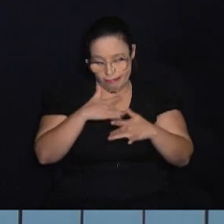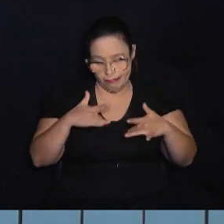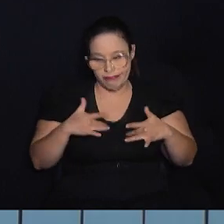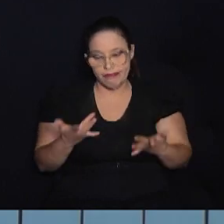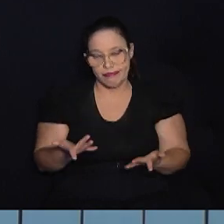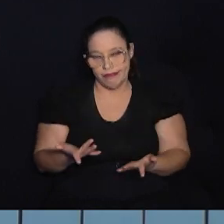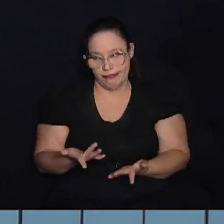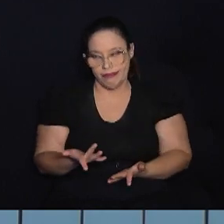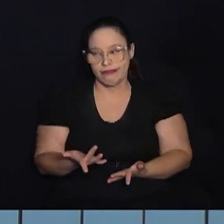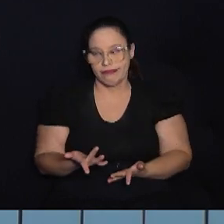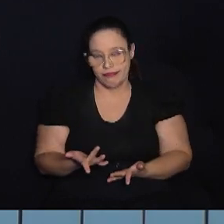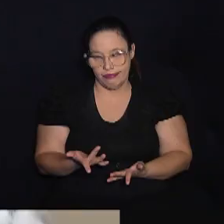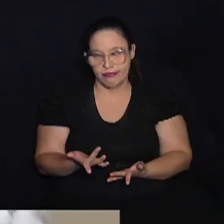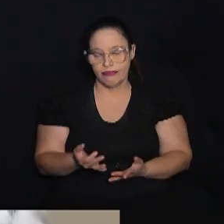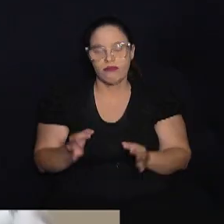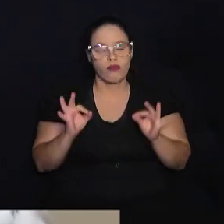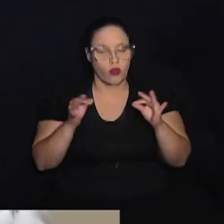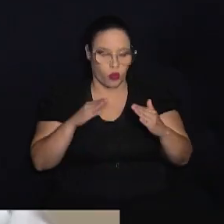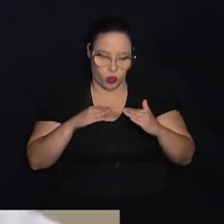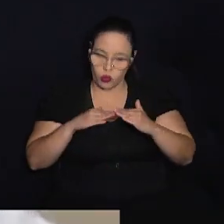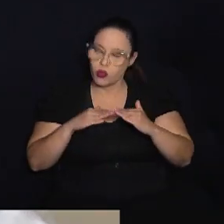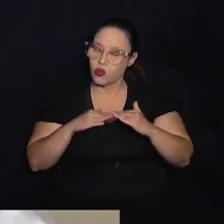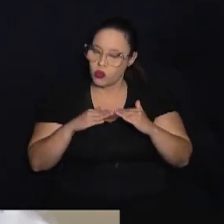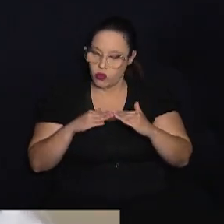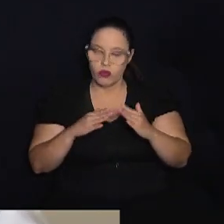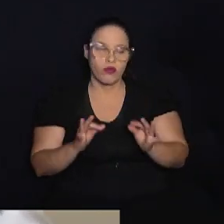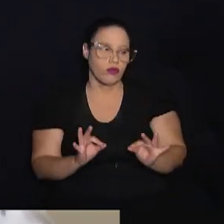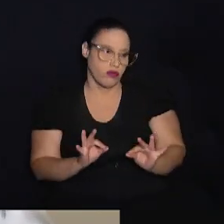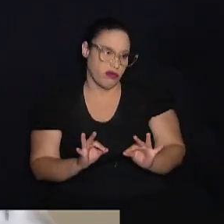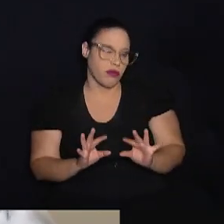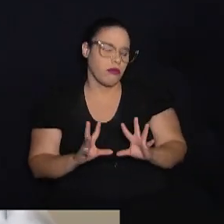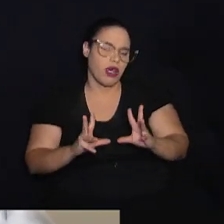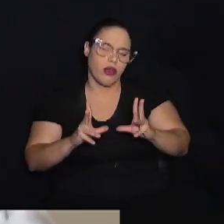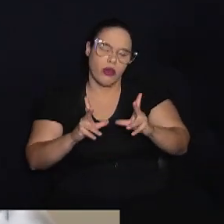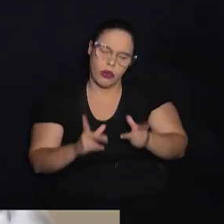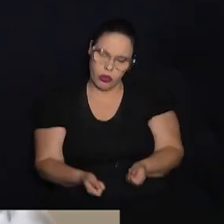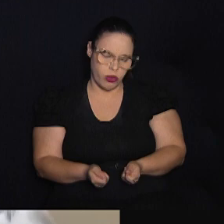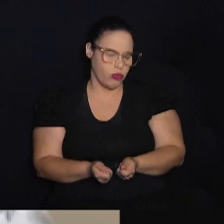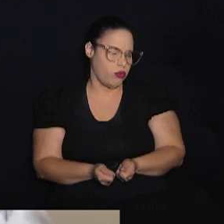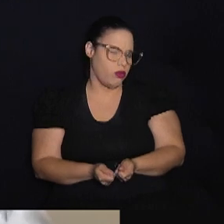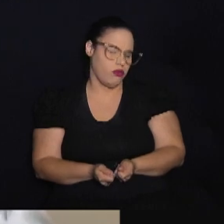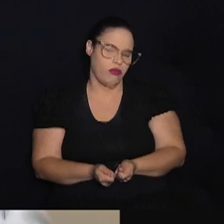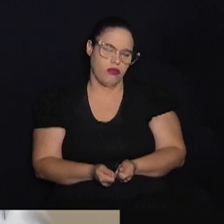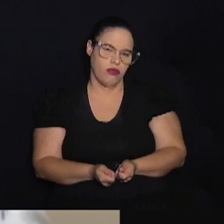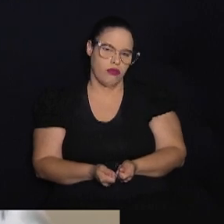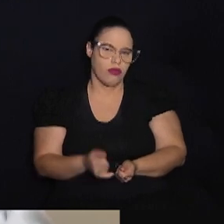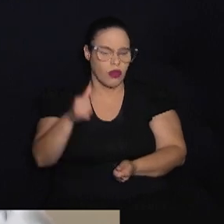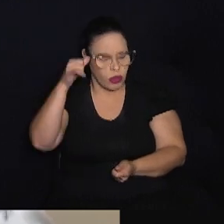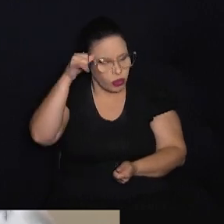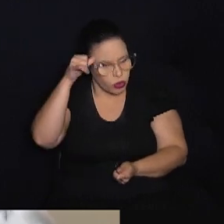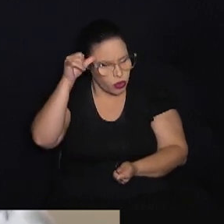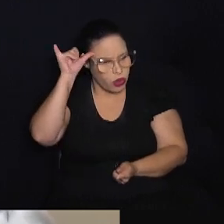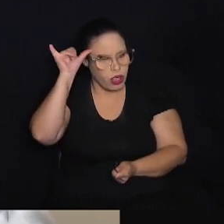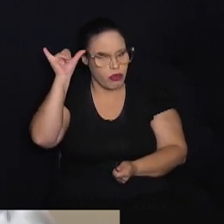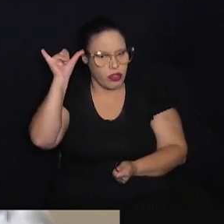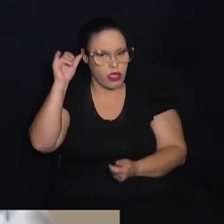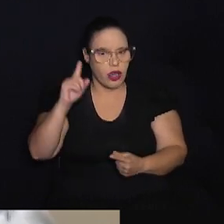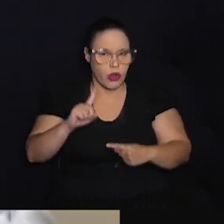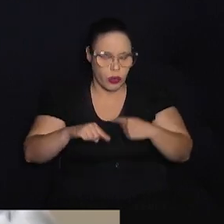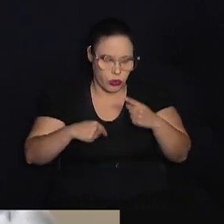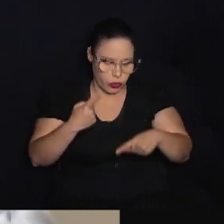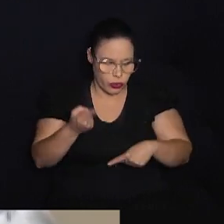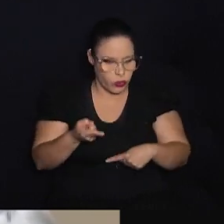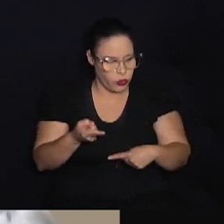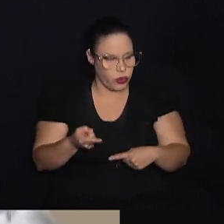né? Perfeito. E aí, para tudo, né? Então, eu tinha falado, você consegue evitar outros tipos de tumor, inclusive de